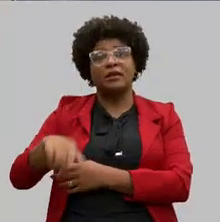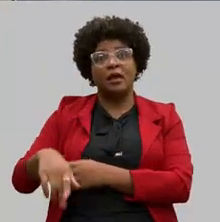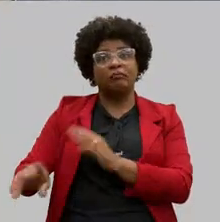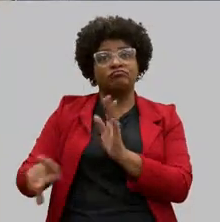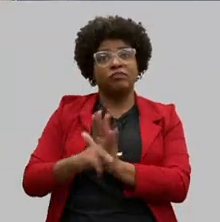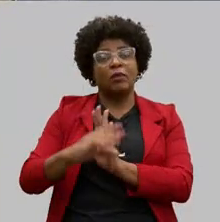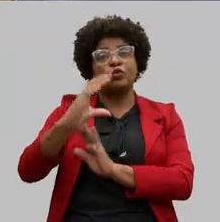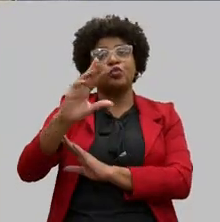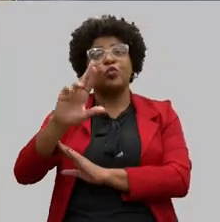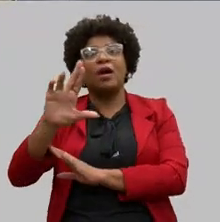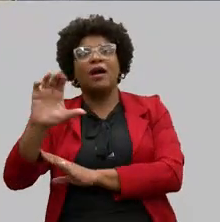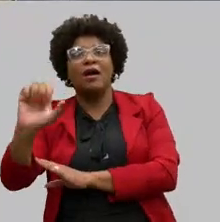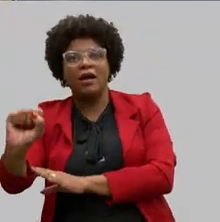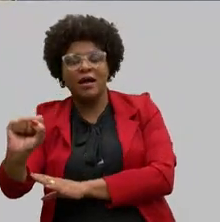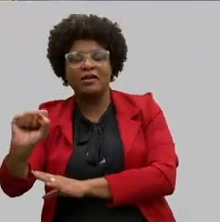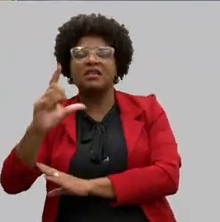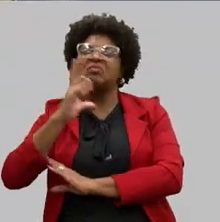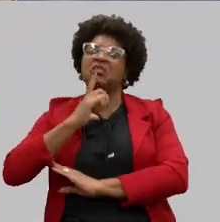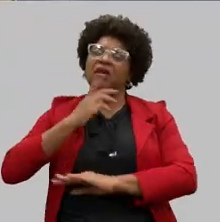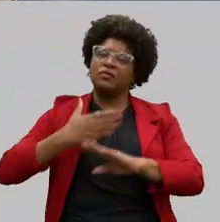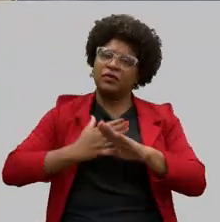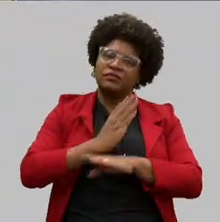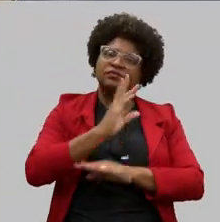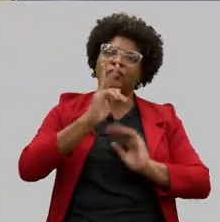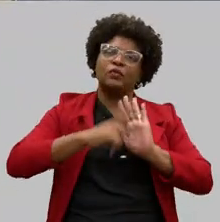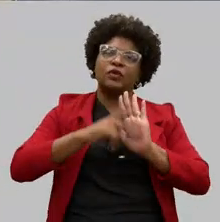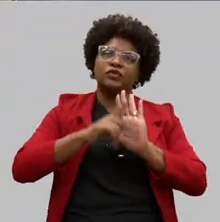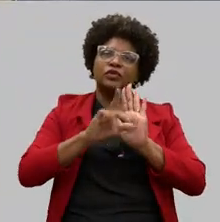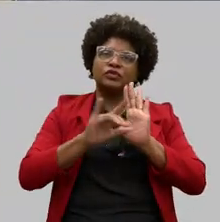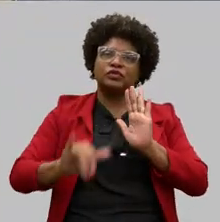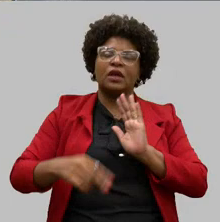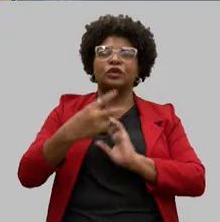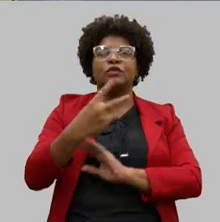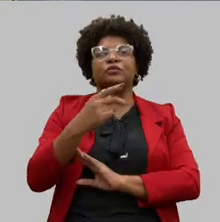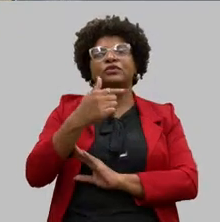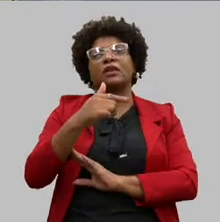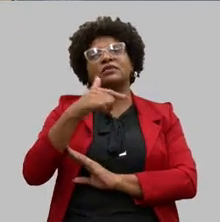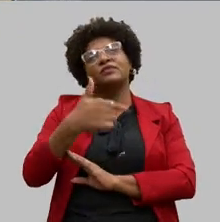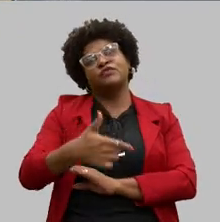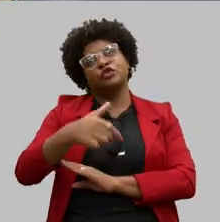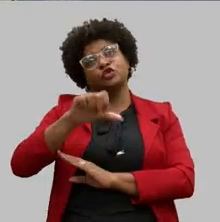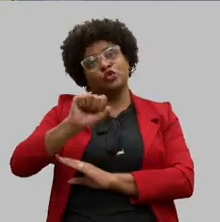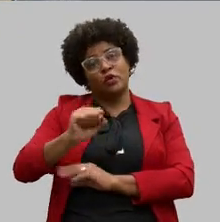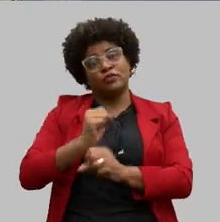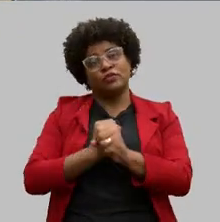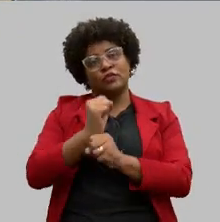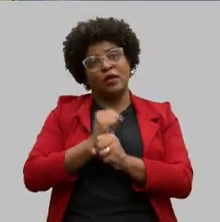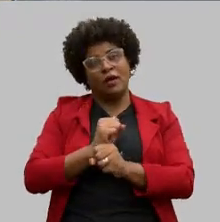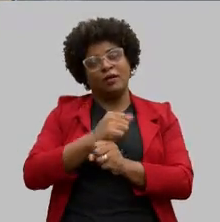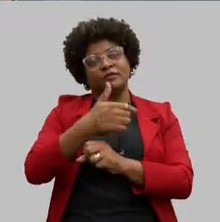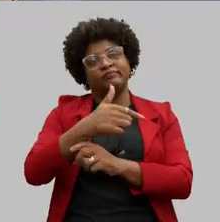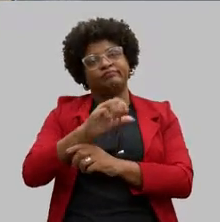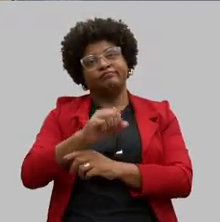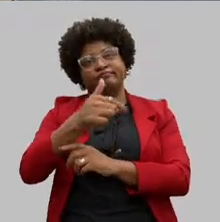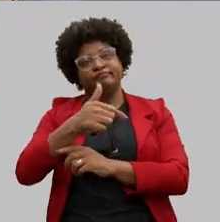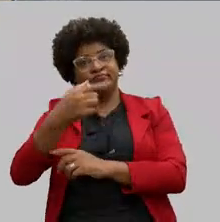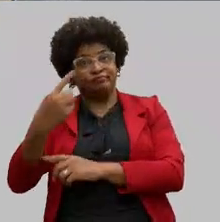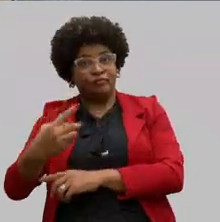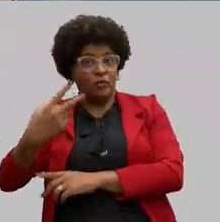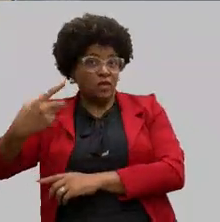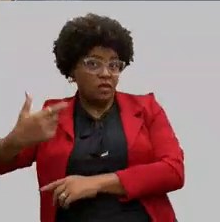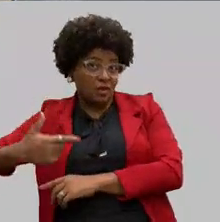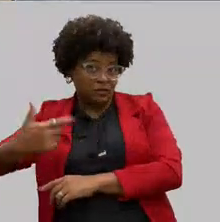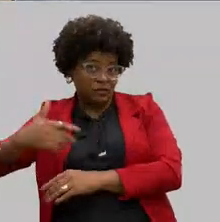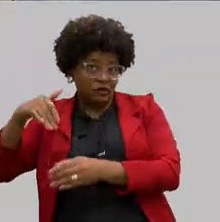exposto opinamos pela aprovação do projeto de lei 2728 de2021 no segundo turno na forma do vencido em primeiro